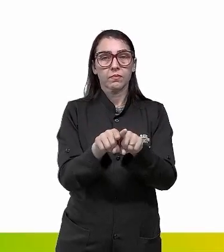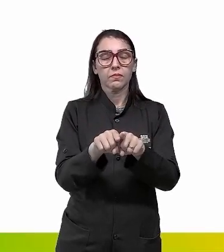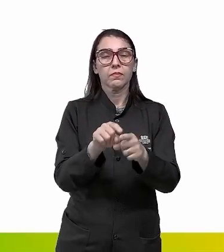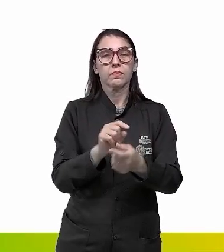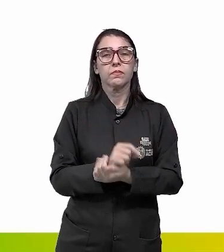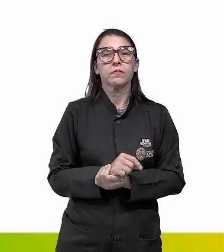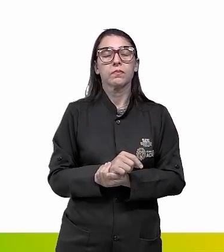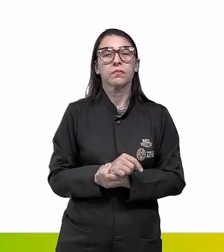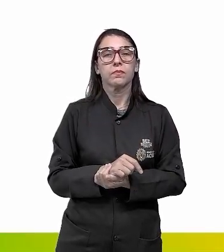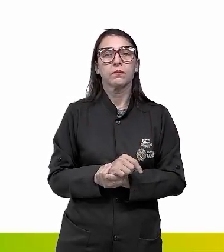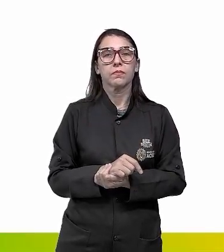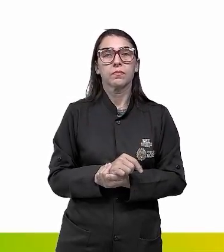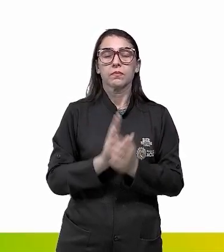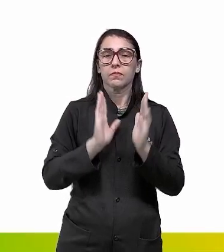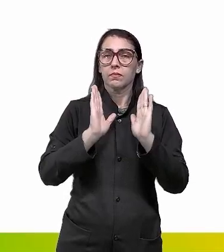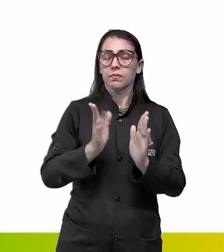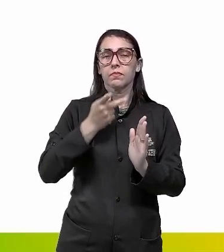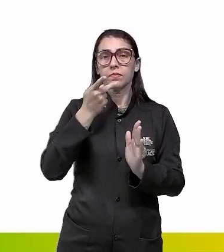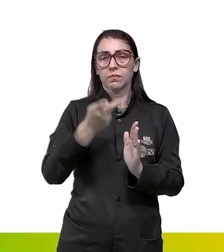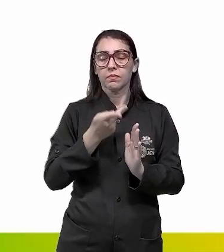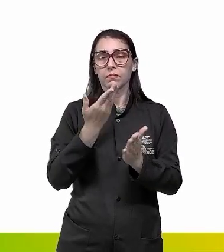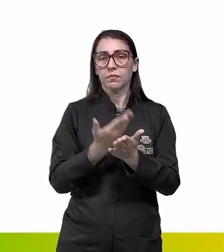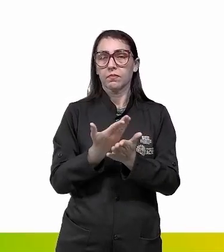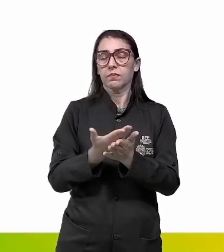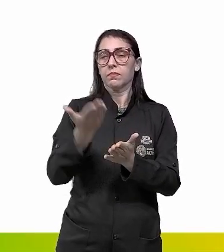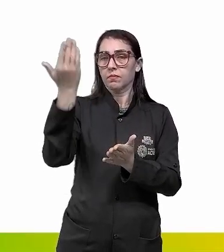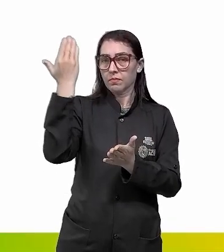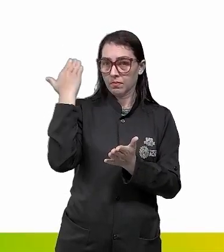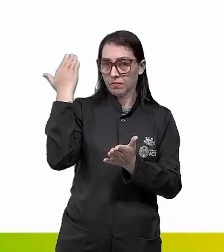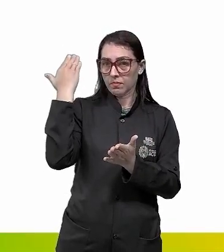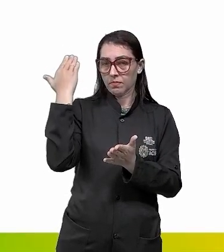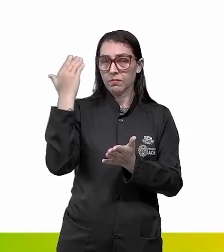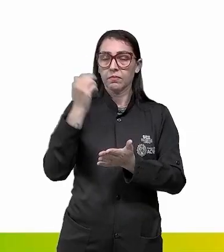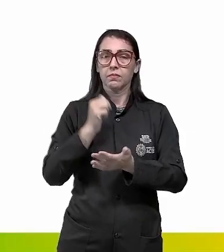vocês observem, eu já falei em outras aulas,